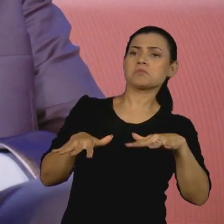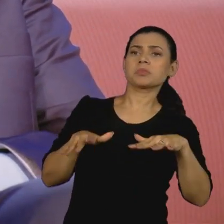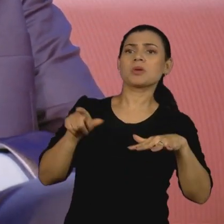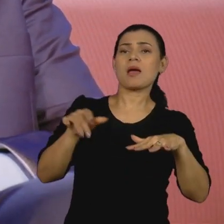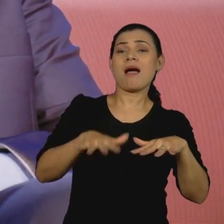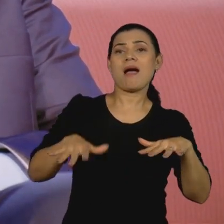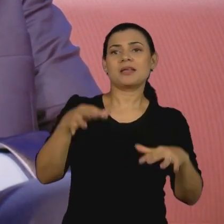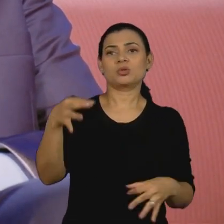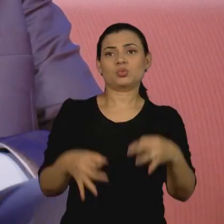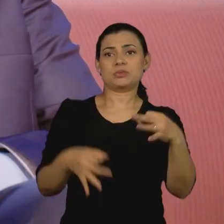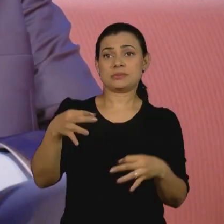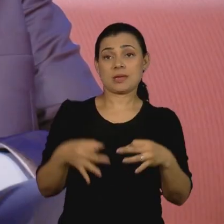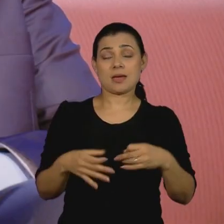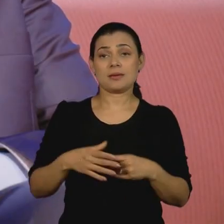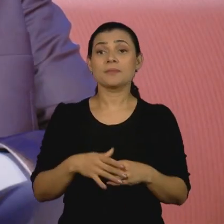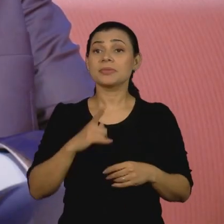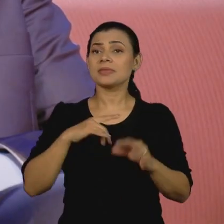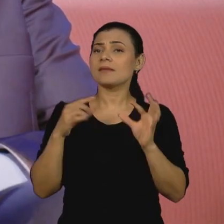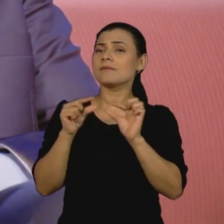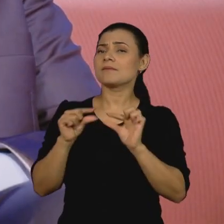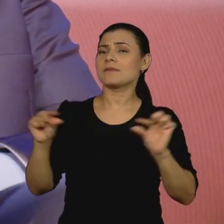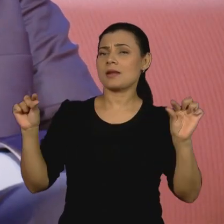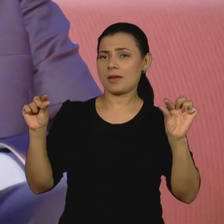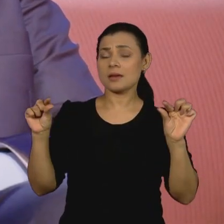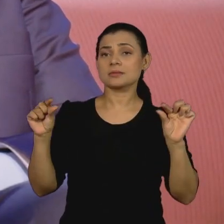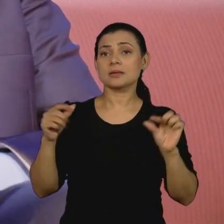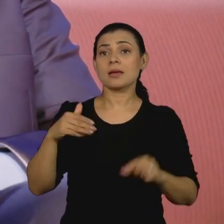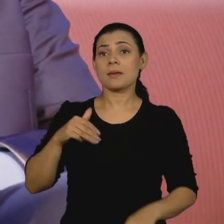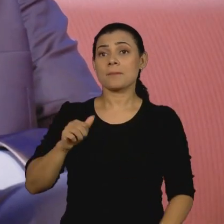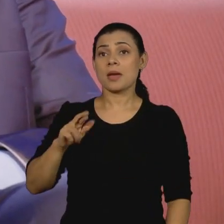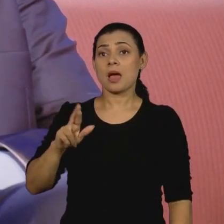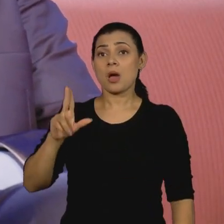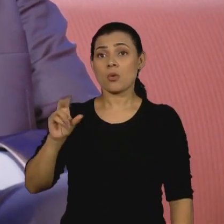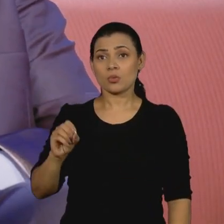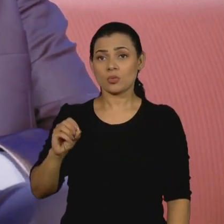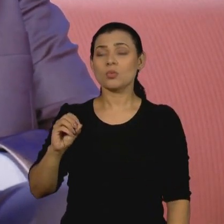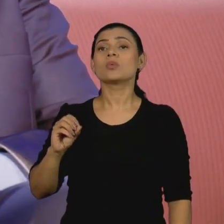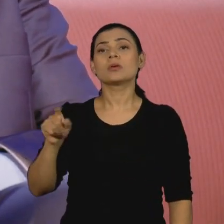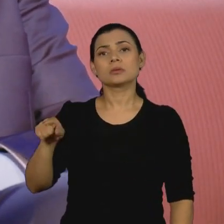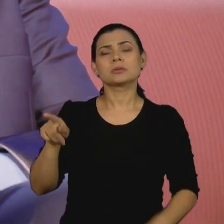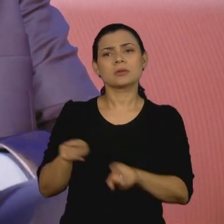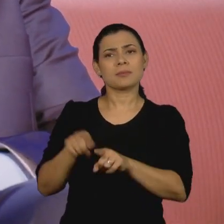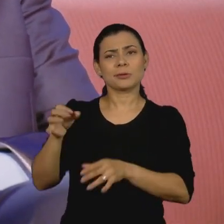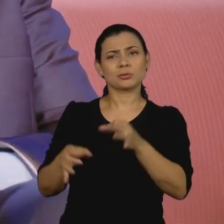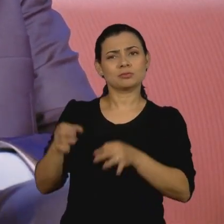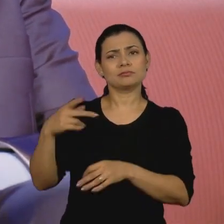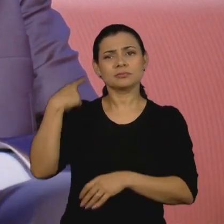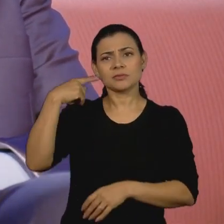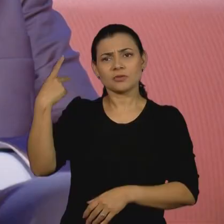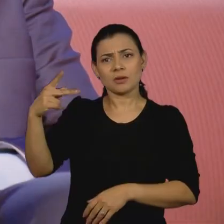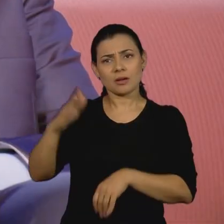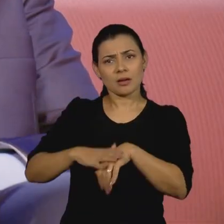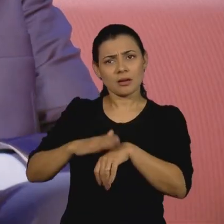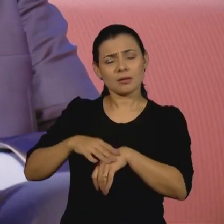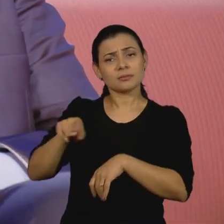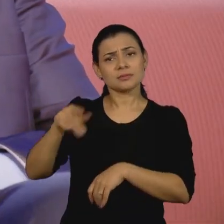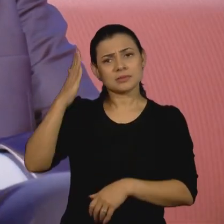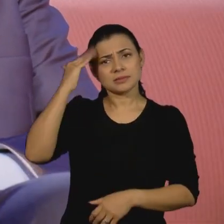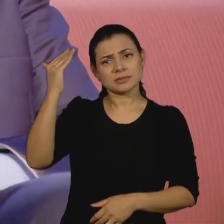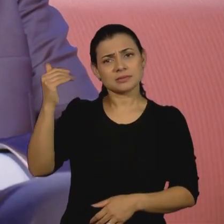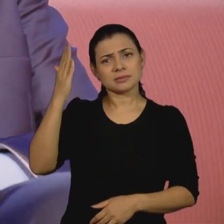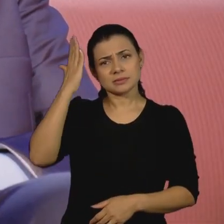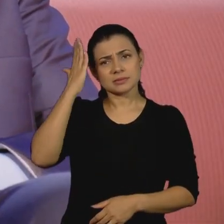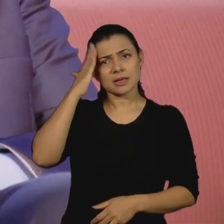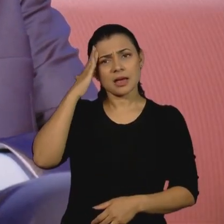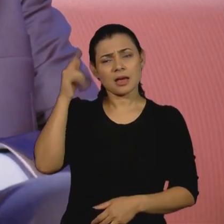Tem uma frase do Mauro Capelletti, que é um grande jurista, você conhece, ele foi um pensador sobre o